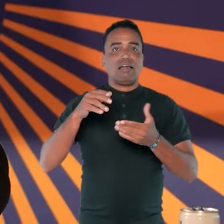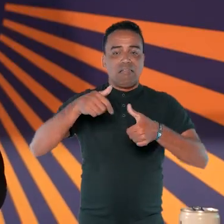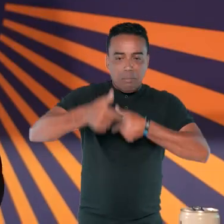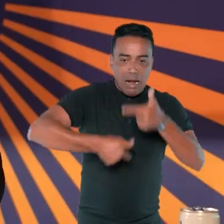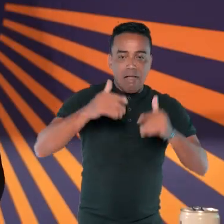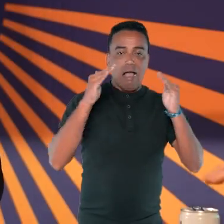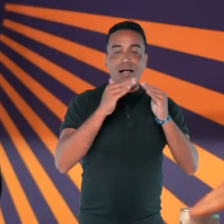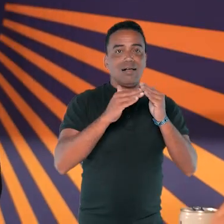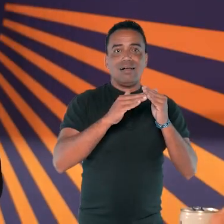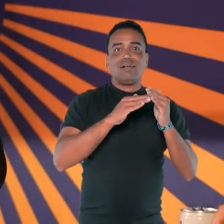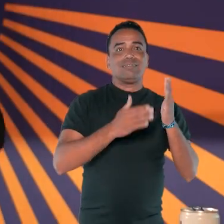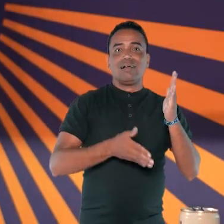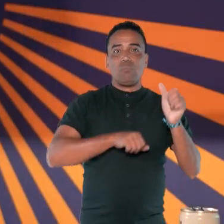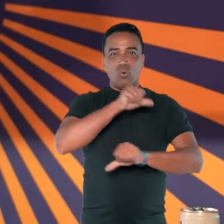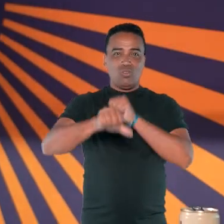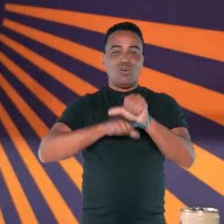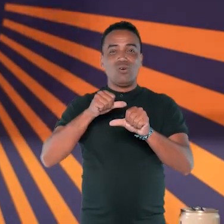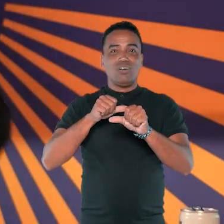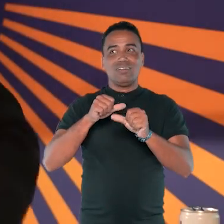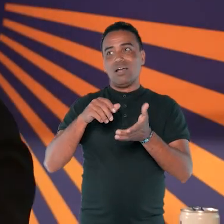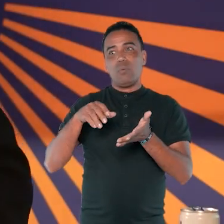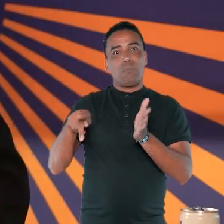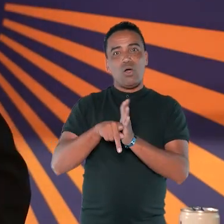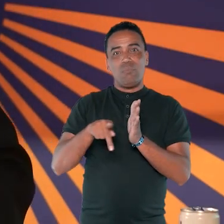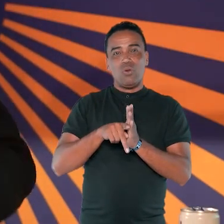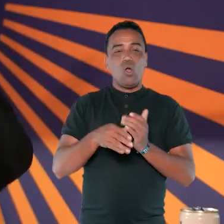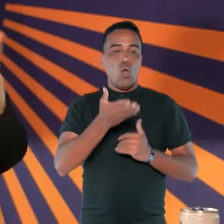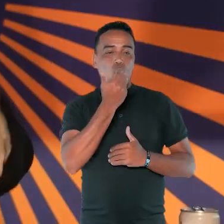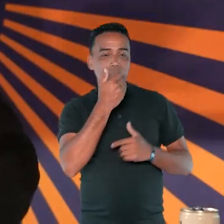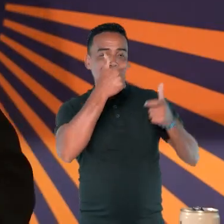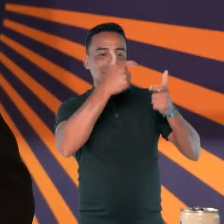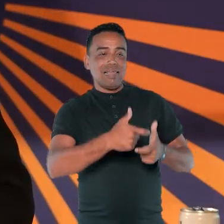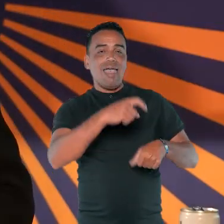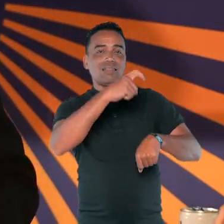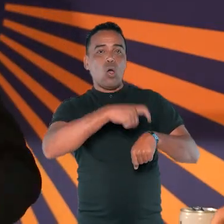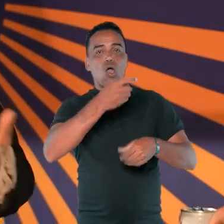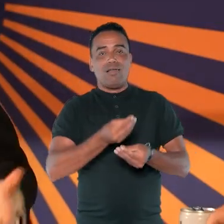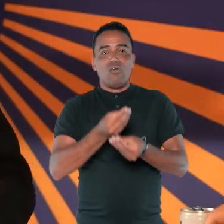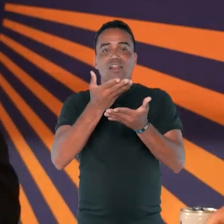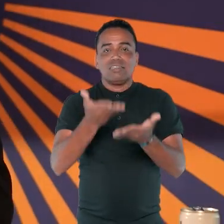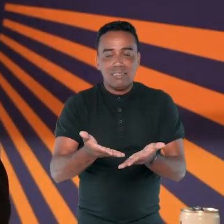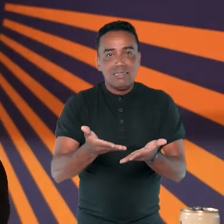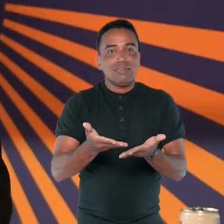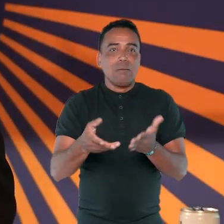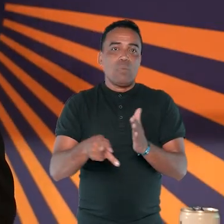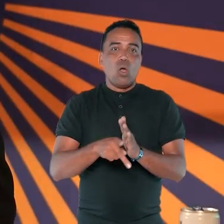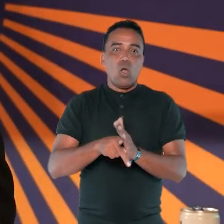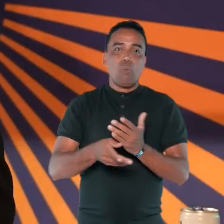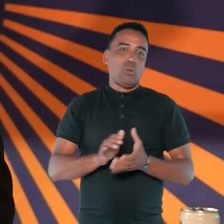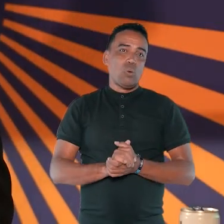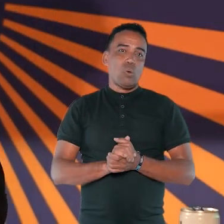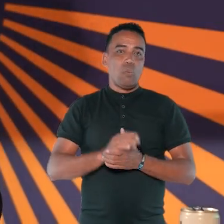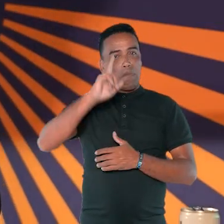e houve quem sentisse falta da comida na mesa na hora certa, que a gente servia segundo a conveniência de outras